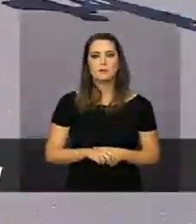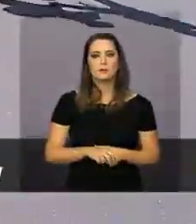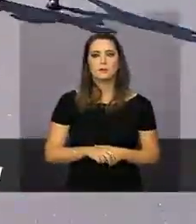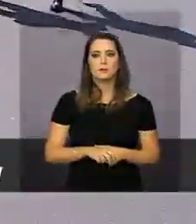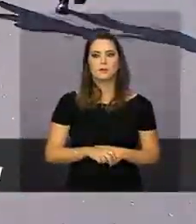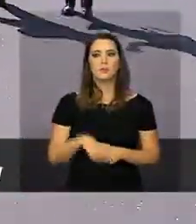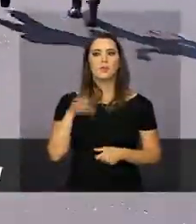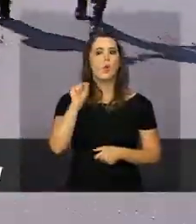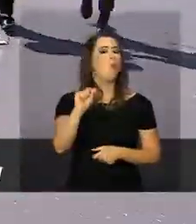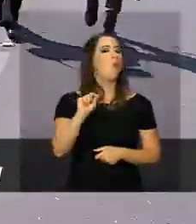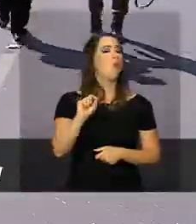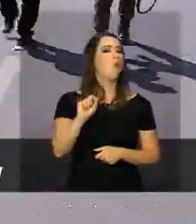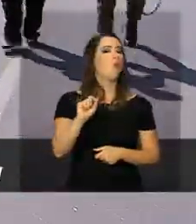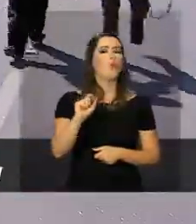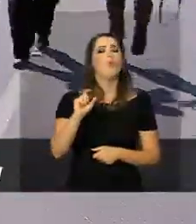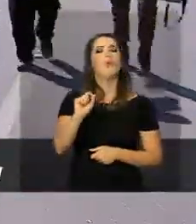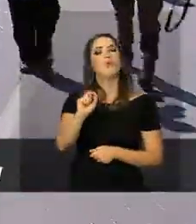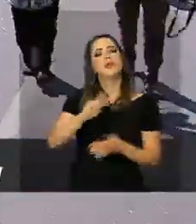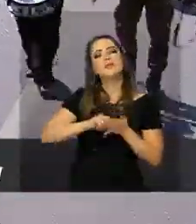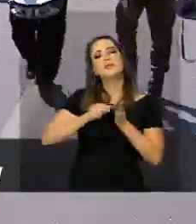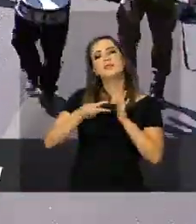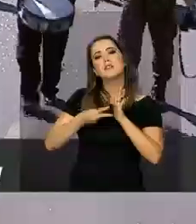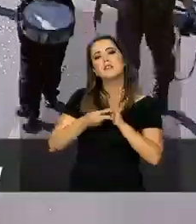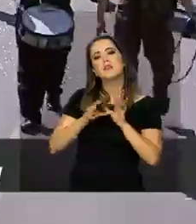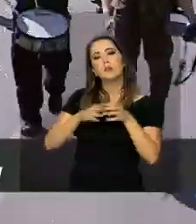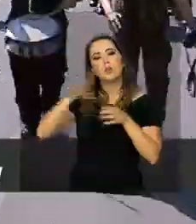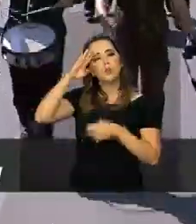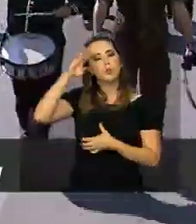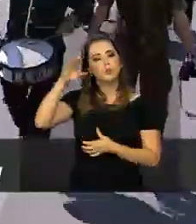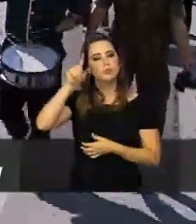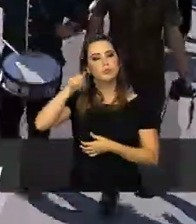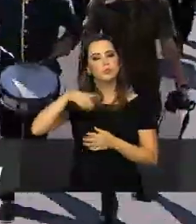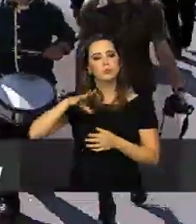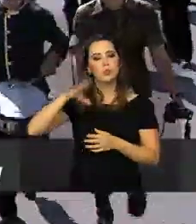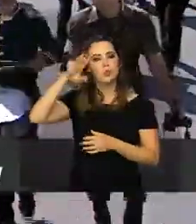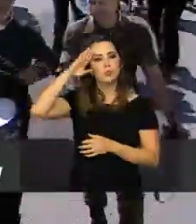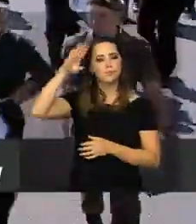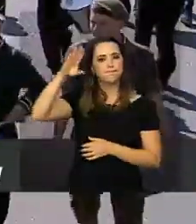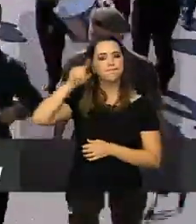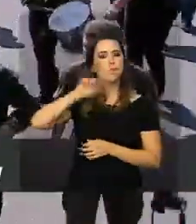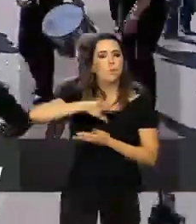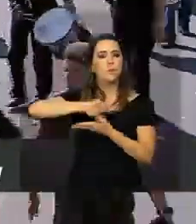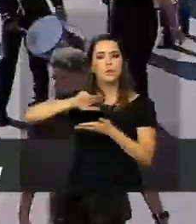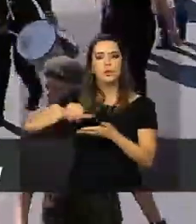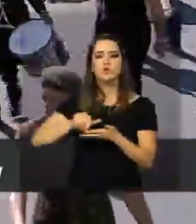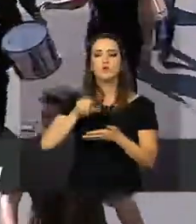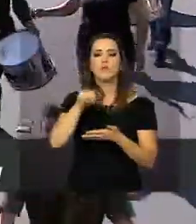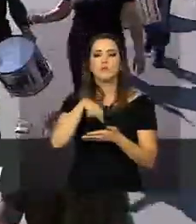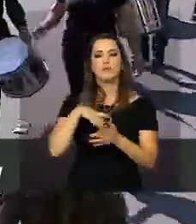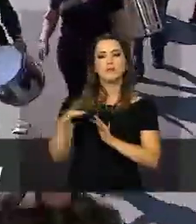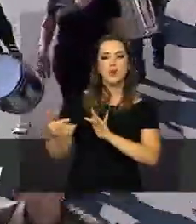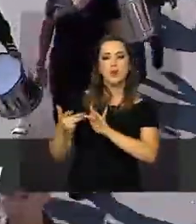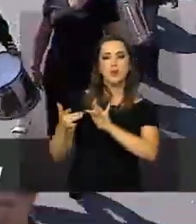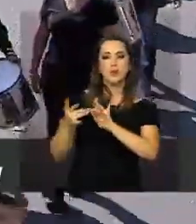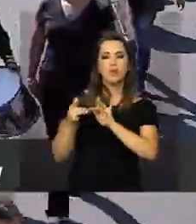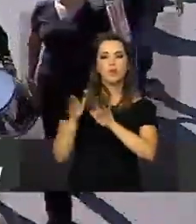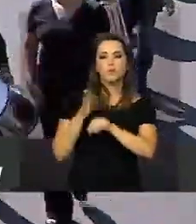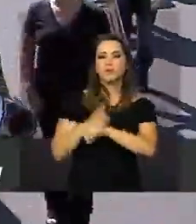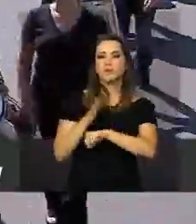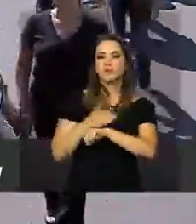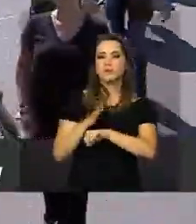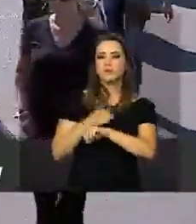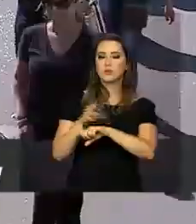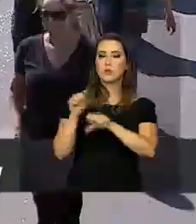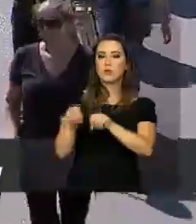E o que representa para as forças militares, as forças armadas, Coronel Demutti, esse contato no treinamento,